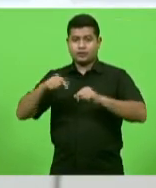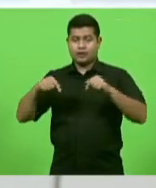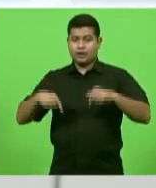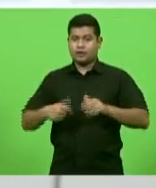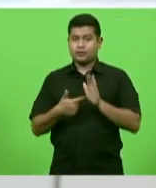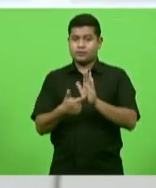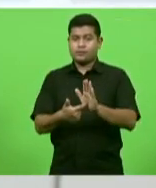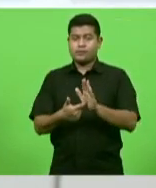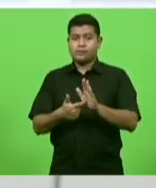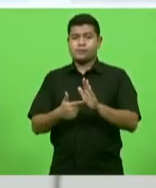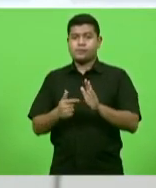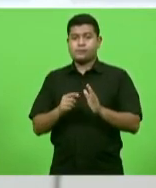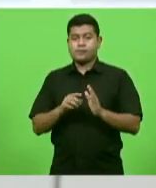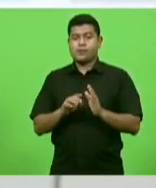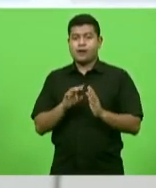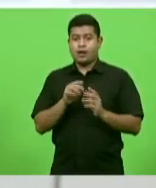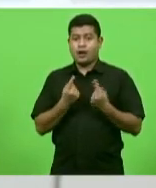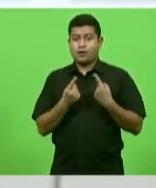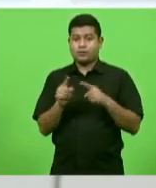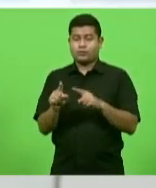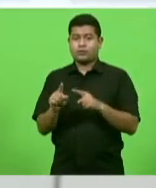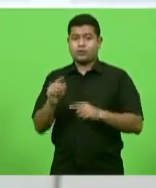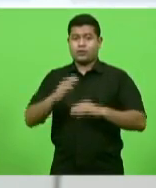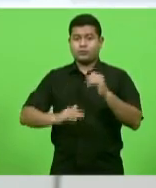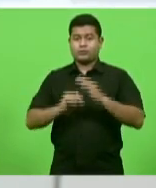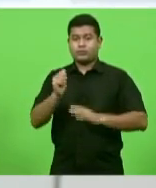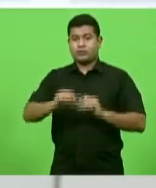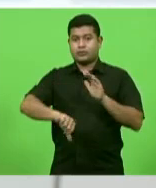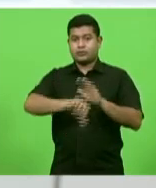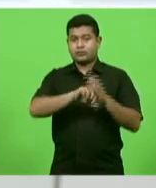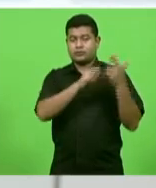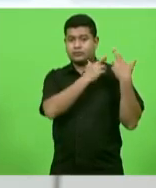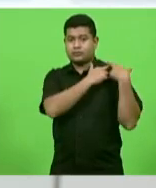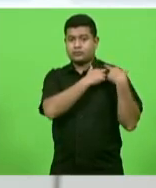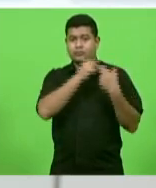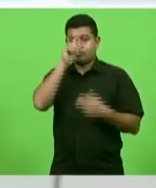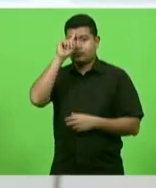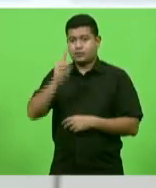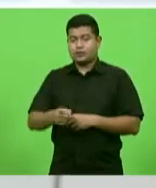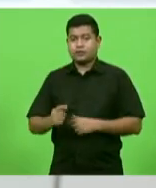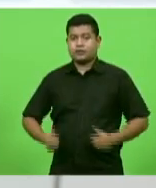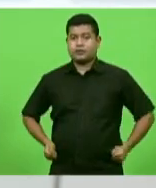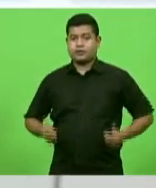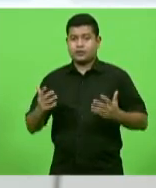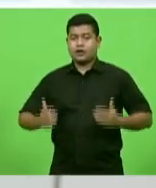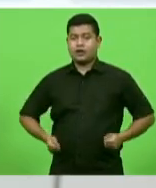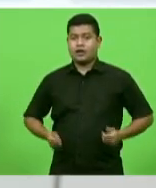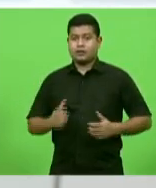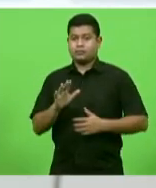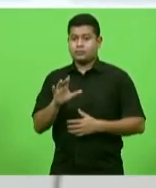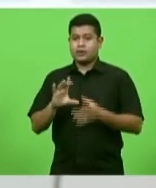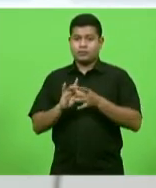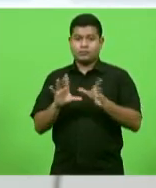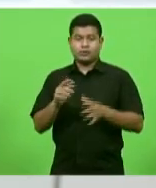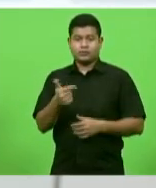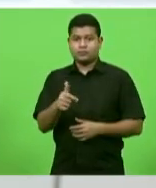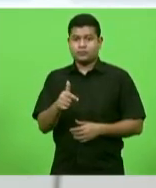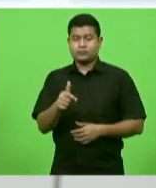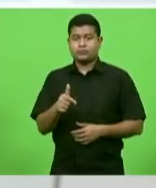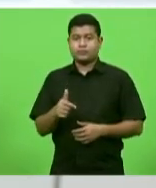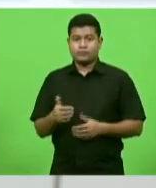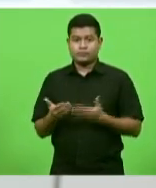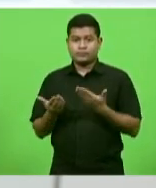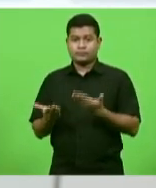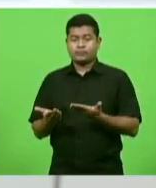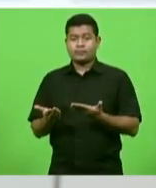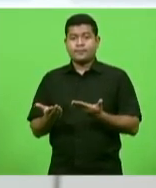seu bojo as acusações da prática de crime de responsabilidade por ordenar despesas não autorizadas aparentemente teriam